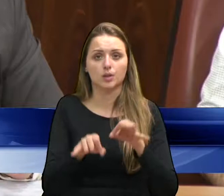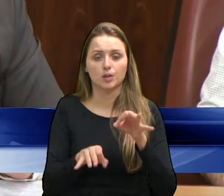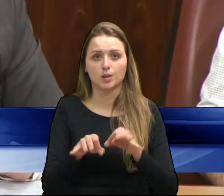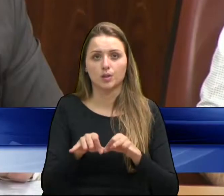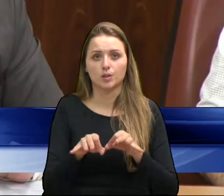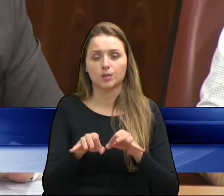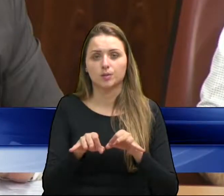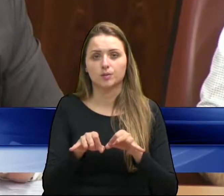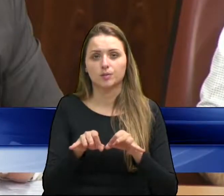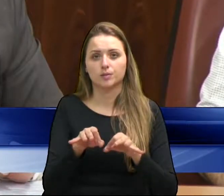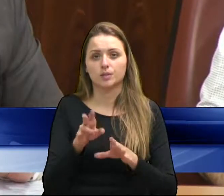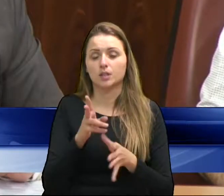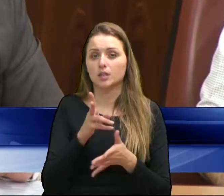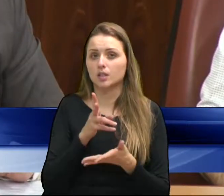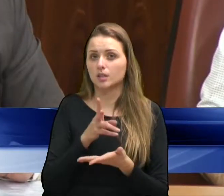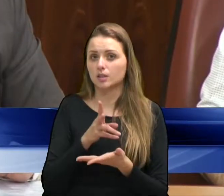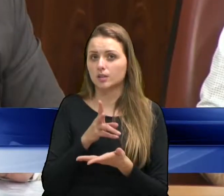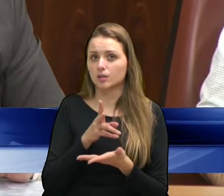e permanecem